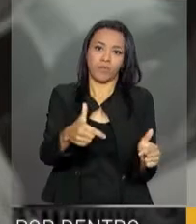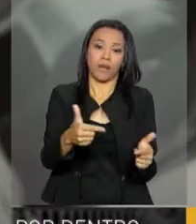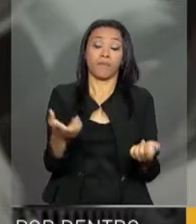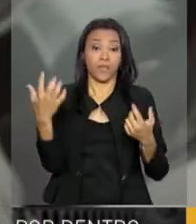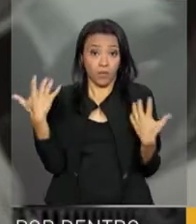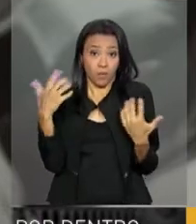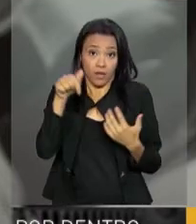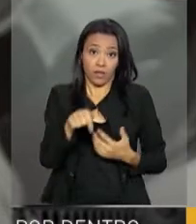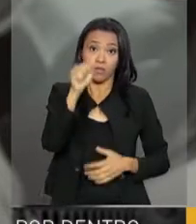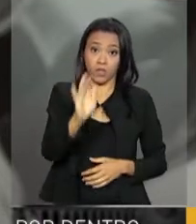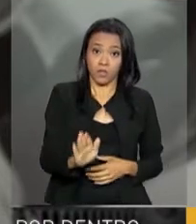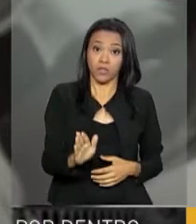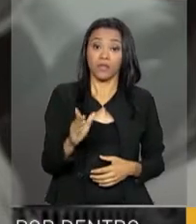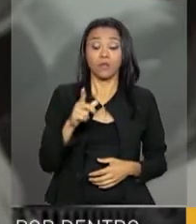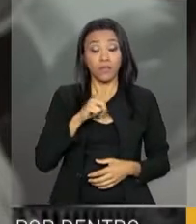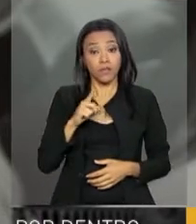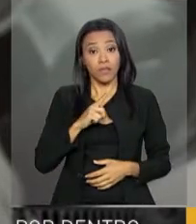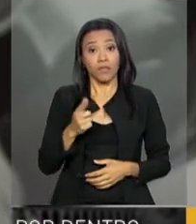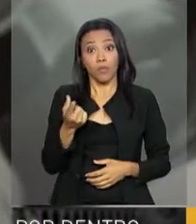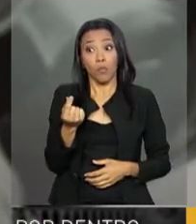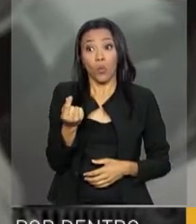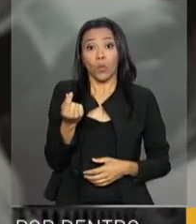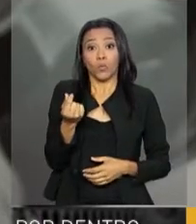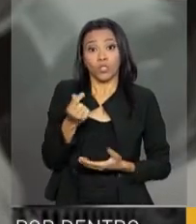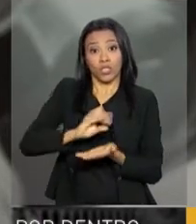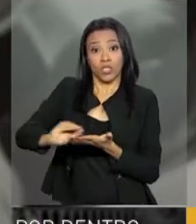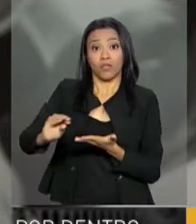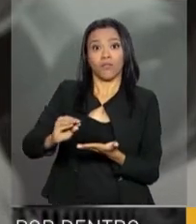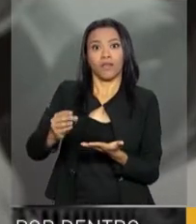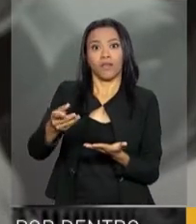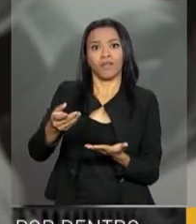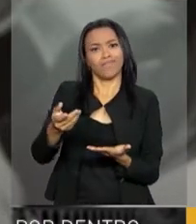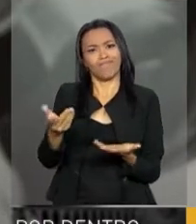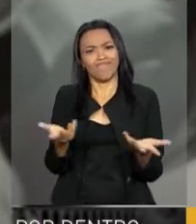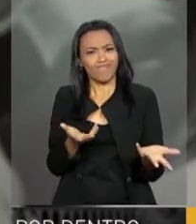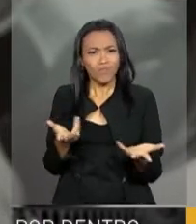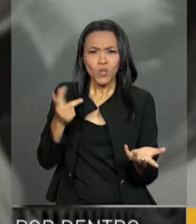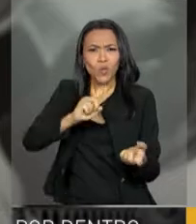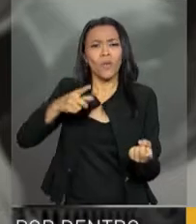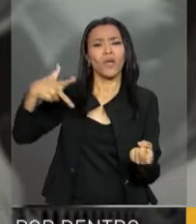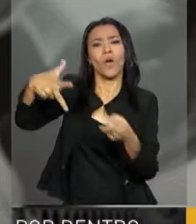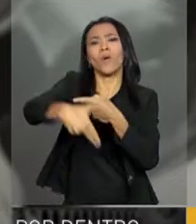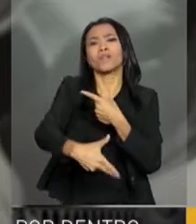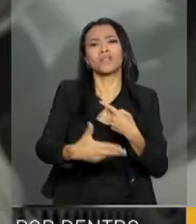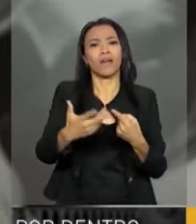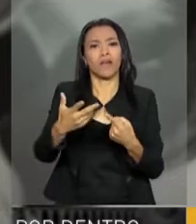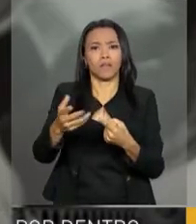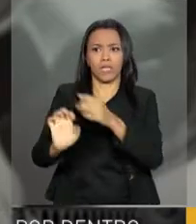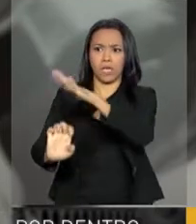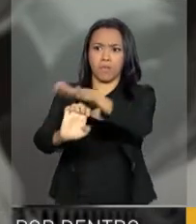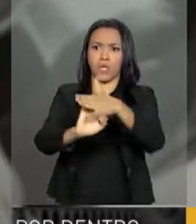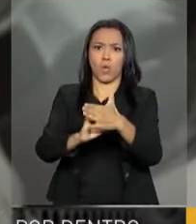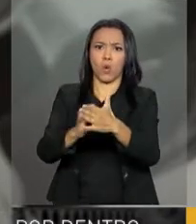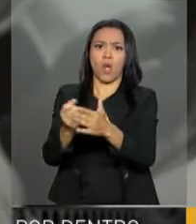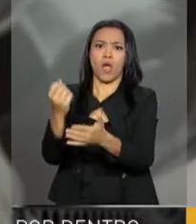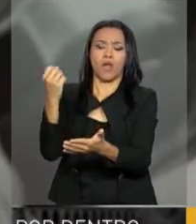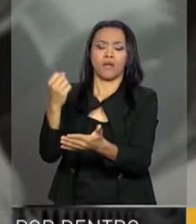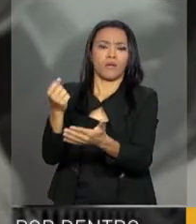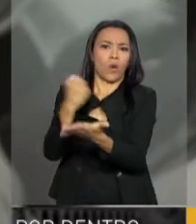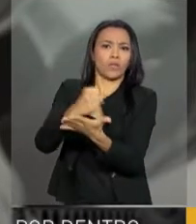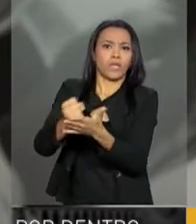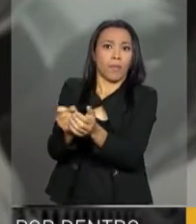muito dinheiro para quem gera menos emprego. Então está na hora não de cortar para quem gera menos emprego, porque está